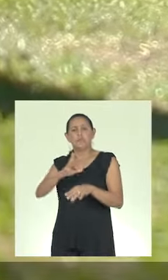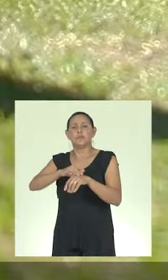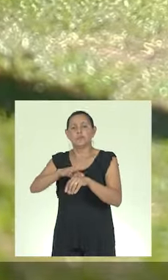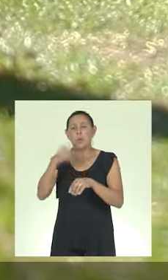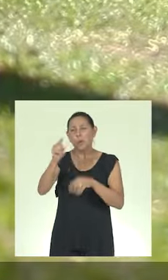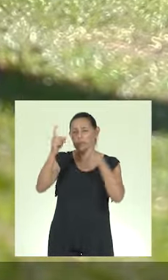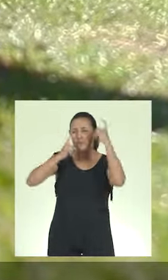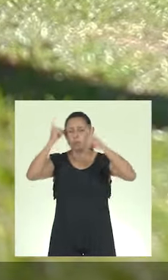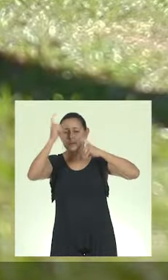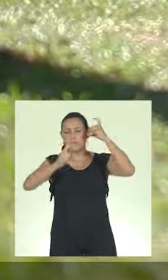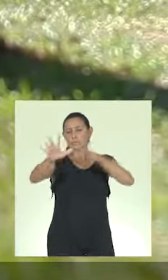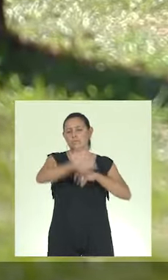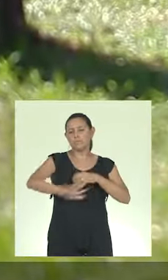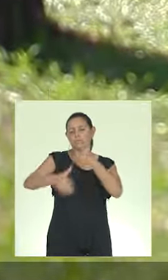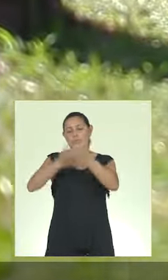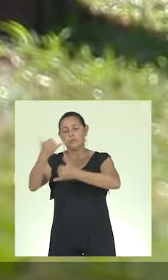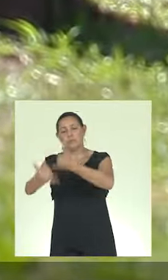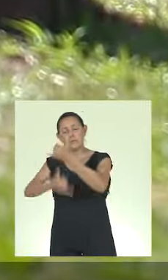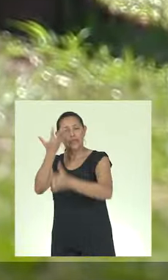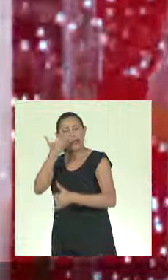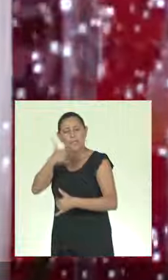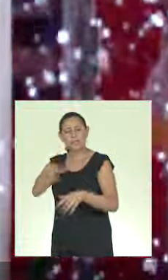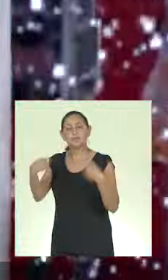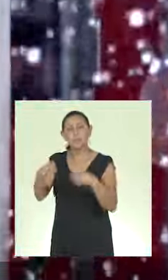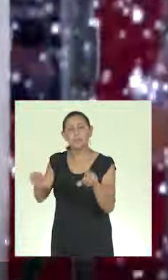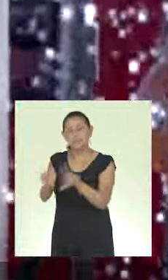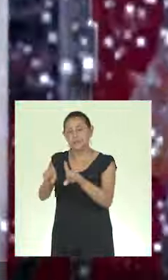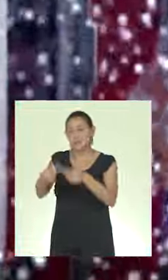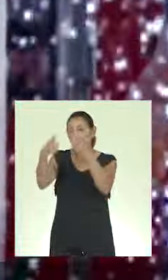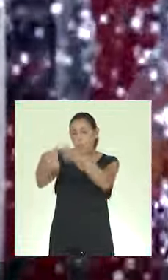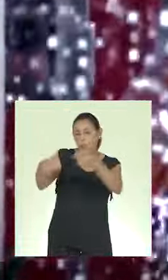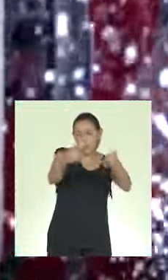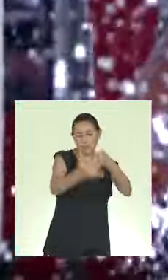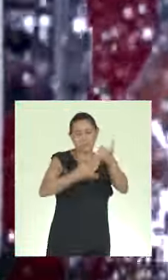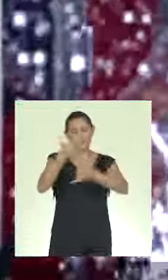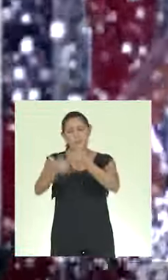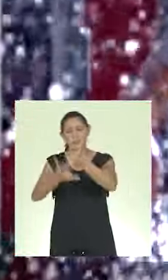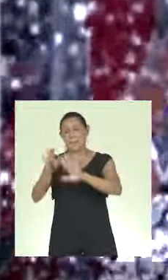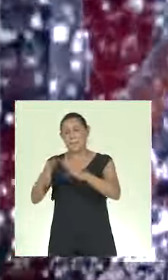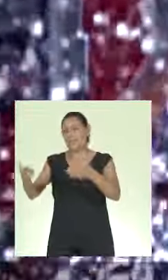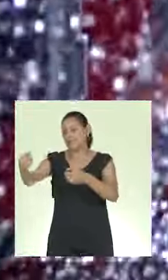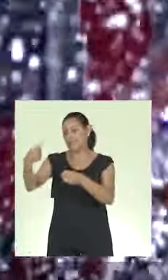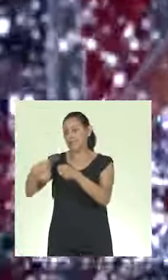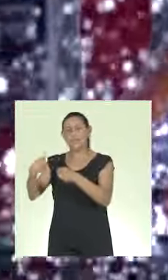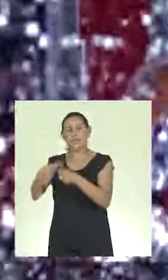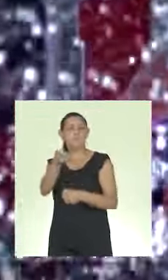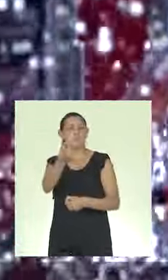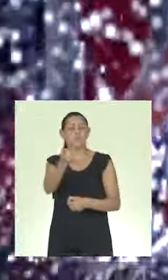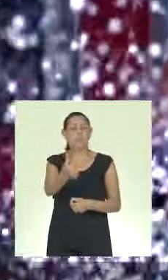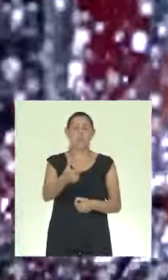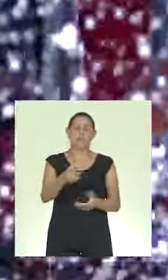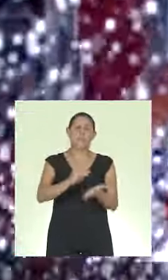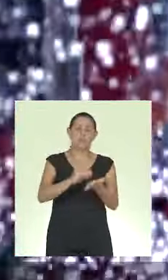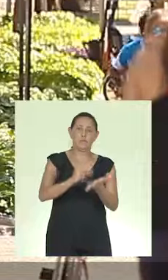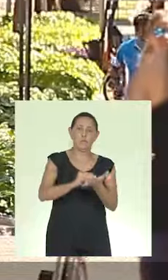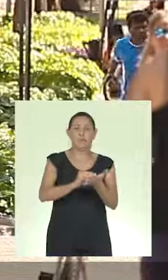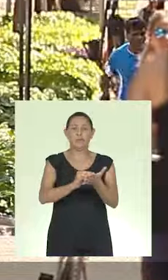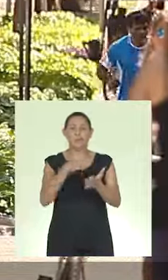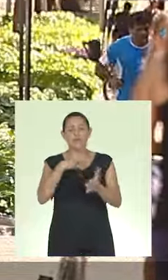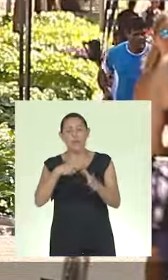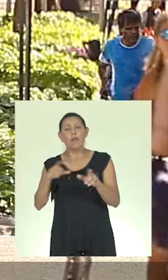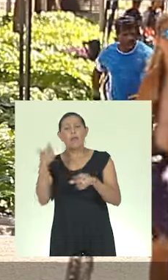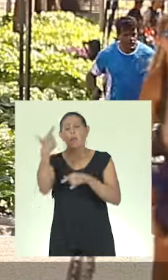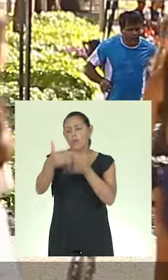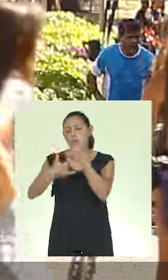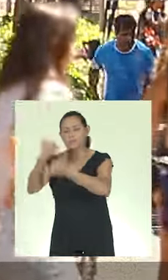As crianças precisam de espaço para brincar, mas a cidade tem poucas opções. Teremos atividades recreativas nos